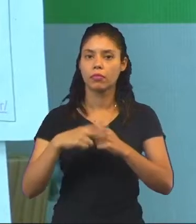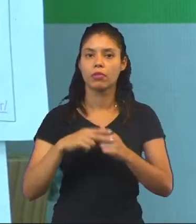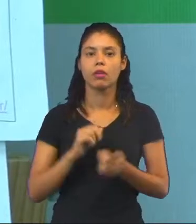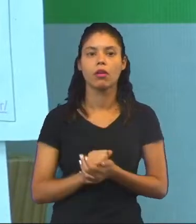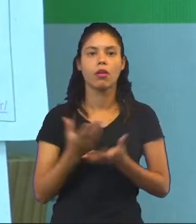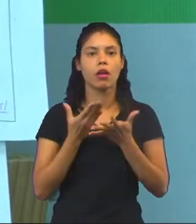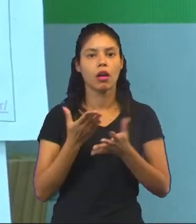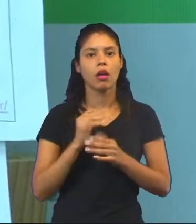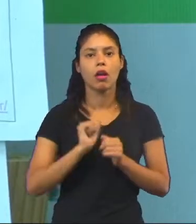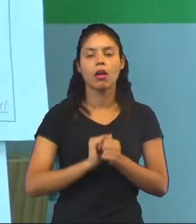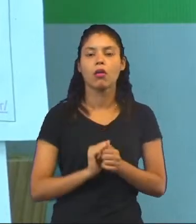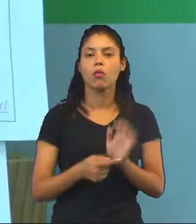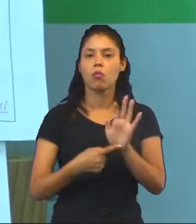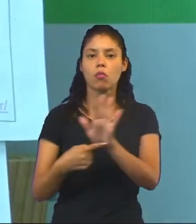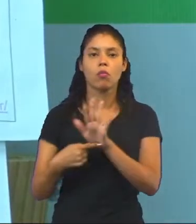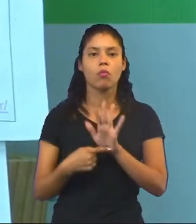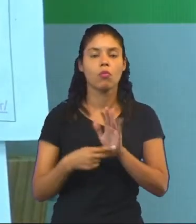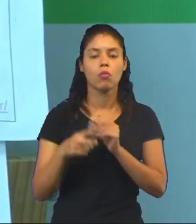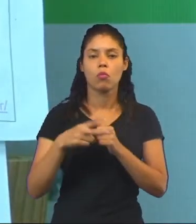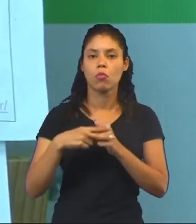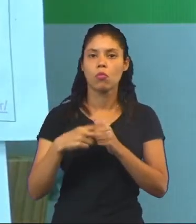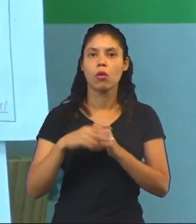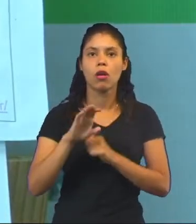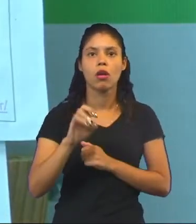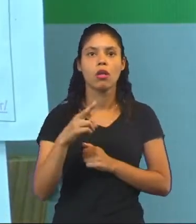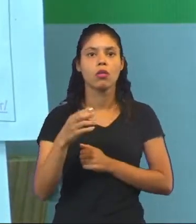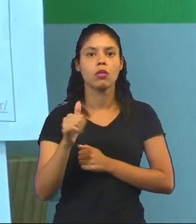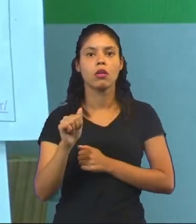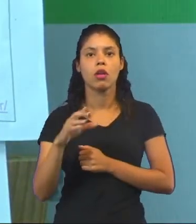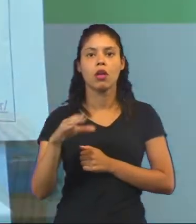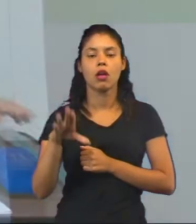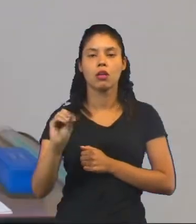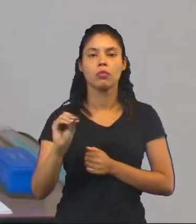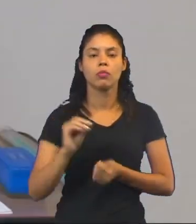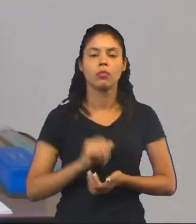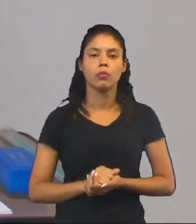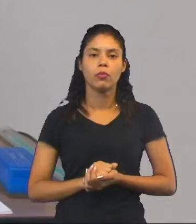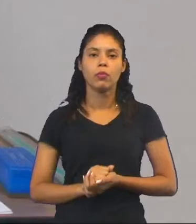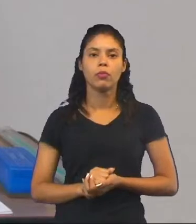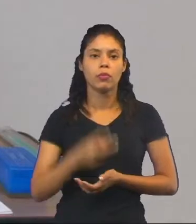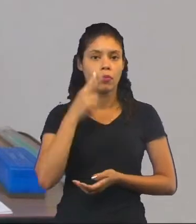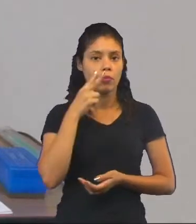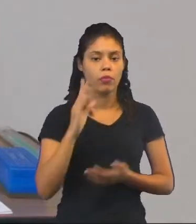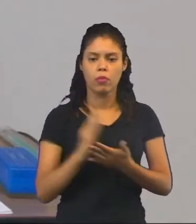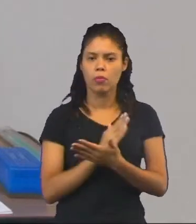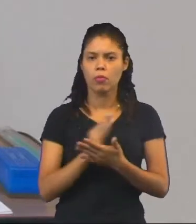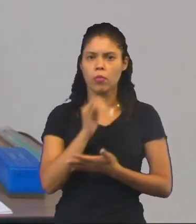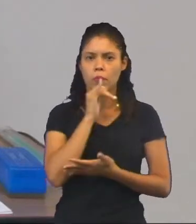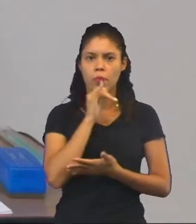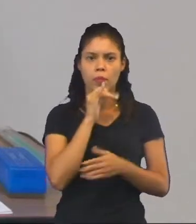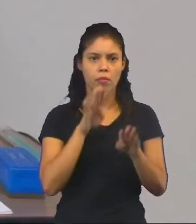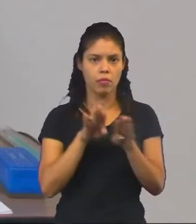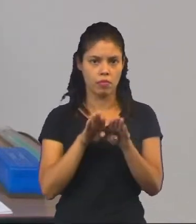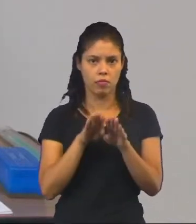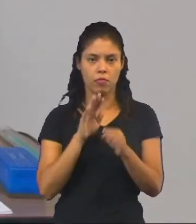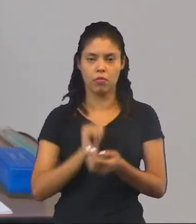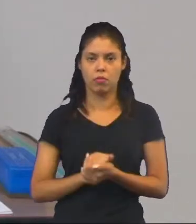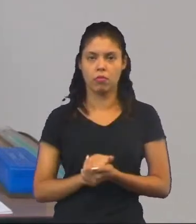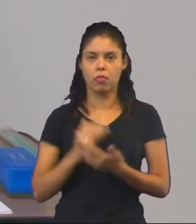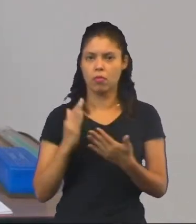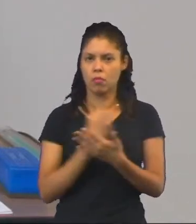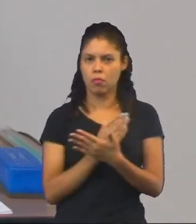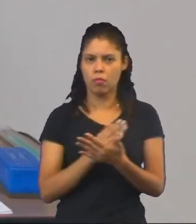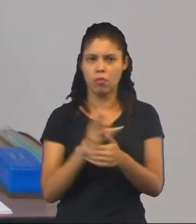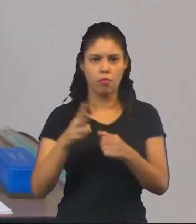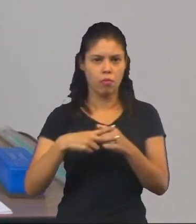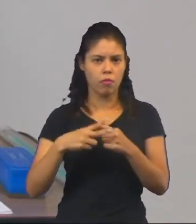é o que a gente classifica como verbos de enunciação. Tá? A gente vai ver alguns exemplos também, eu vou te mostrar alguns exemplos